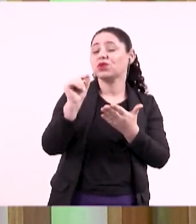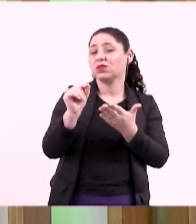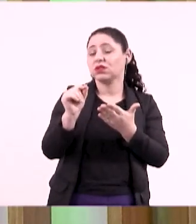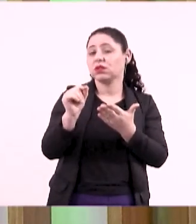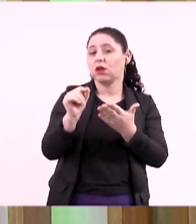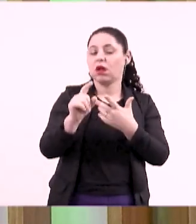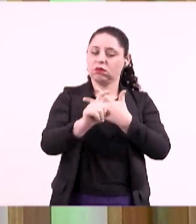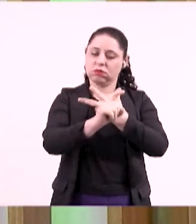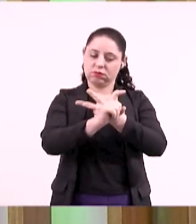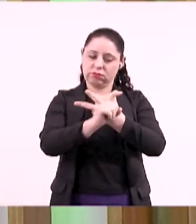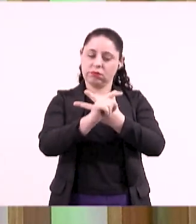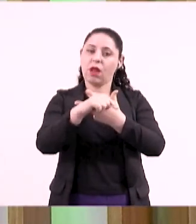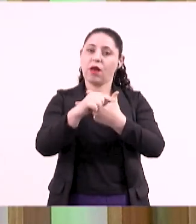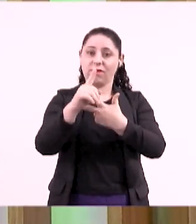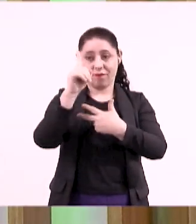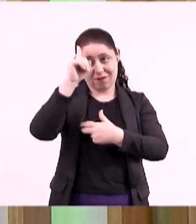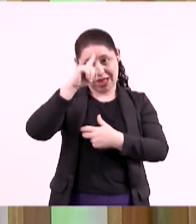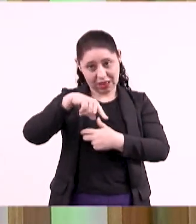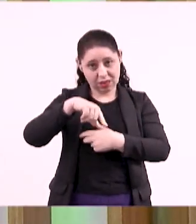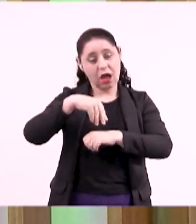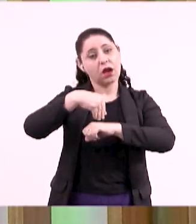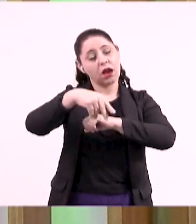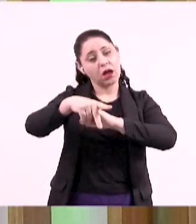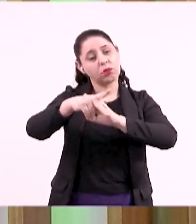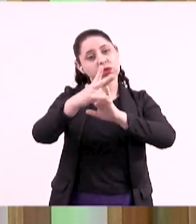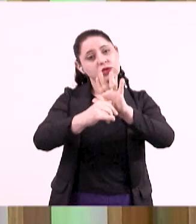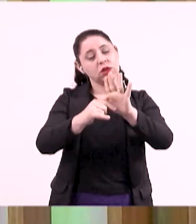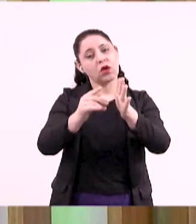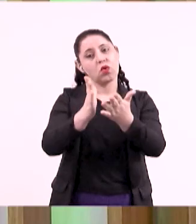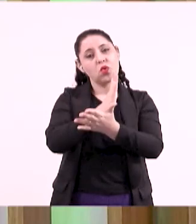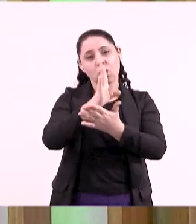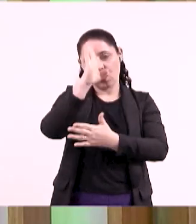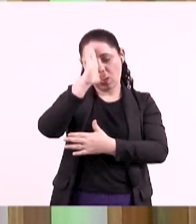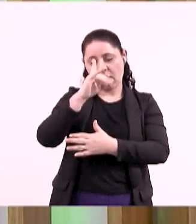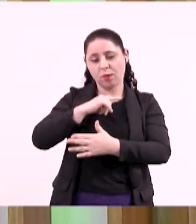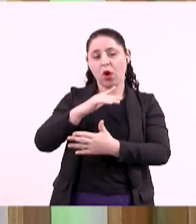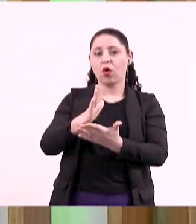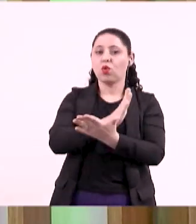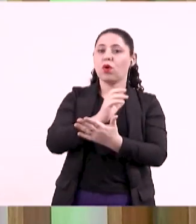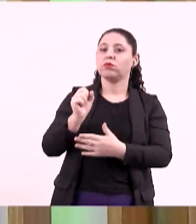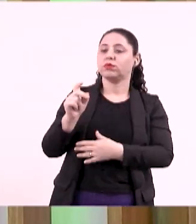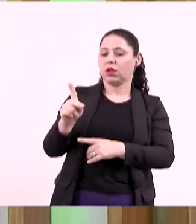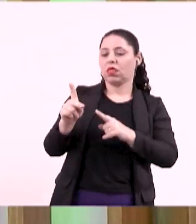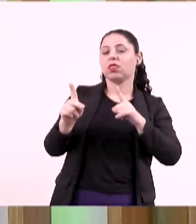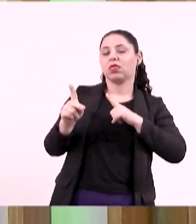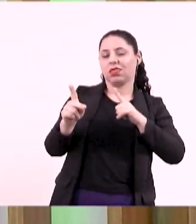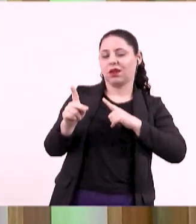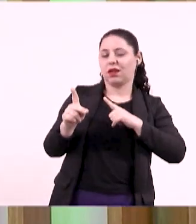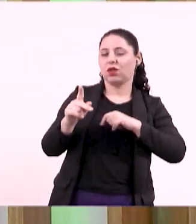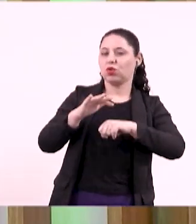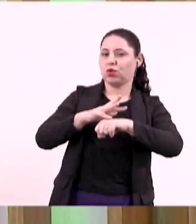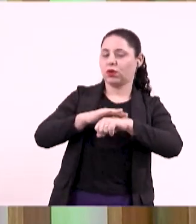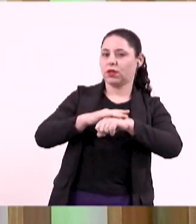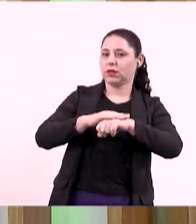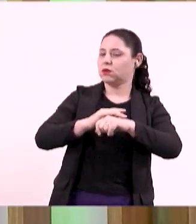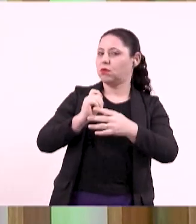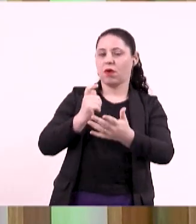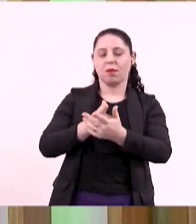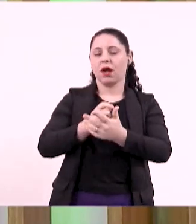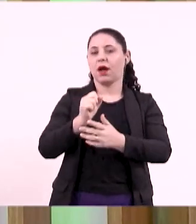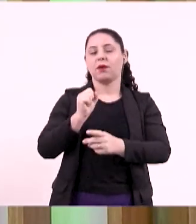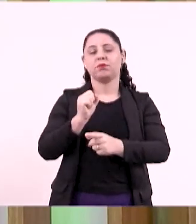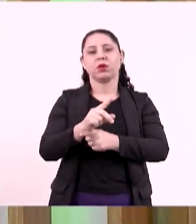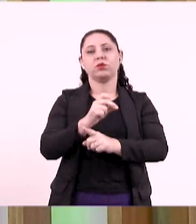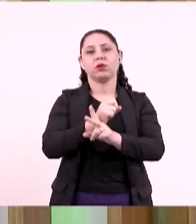Poder Executivo deve encaminhar o projeto de lei isentando alguns servidores aposentados com comorbidades da contribuição